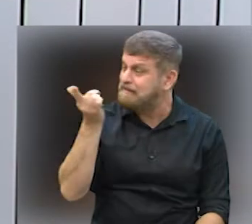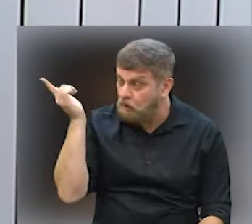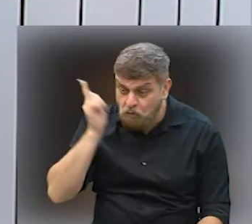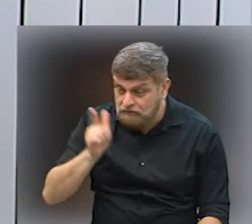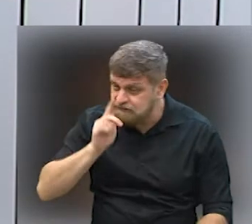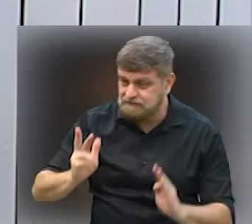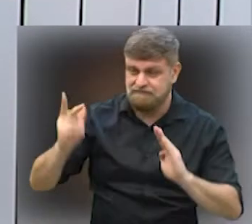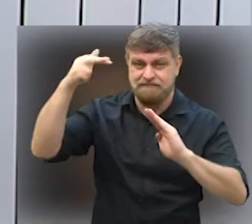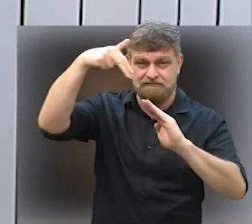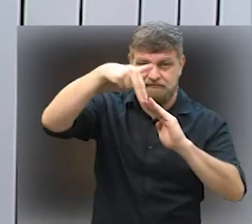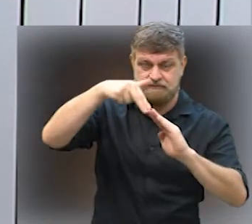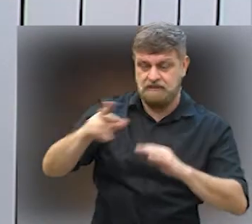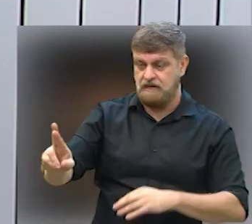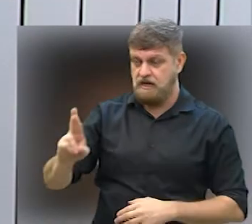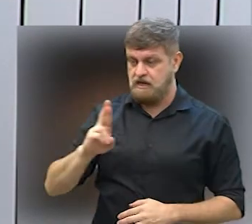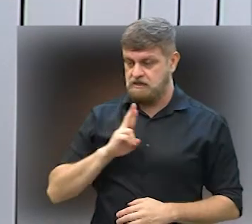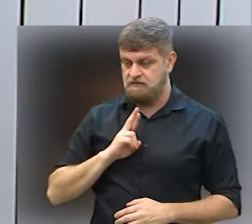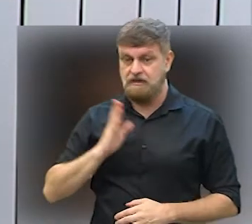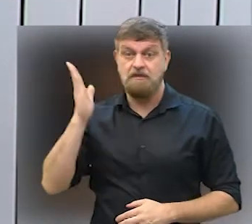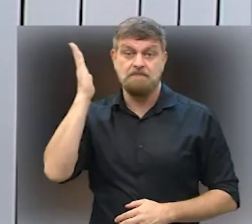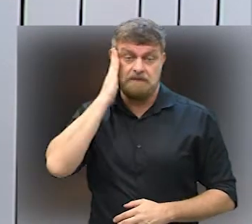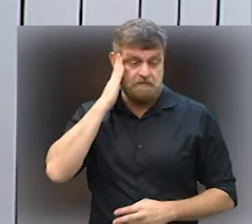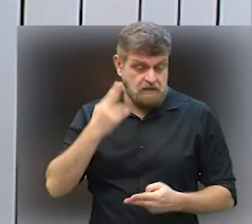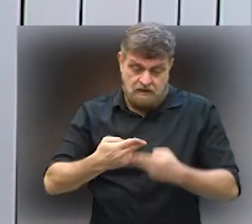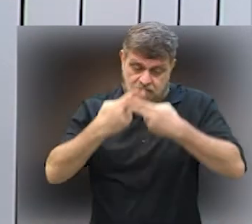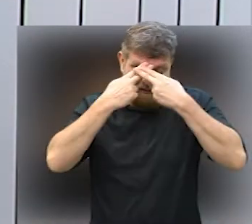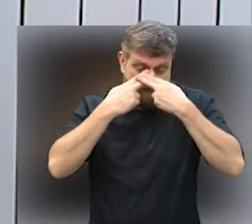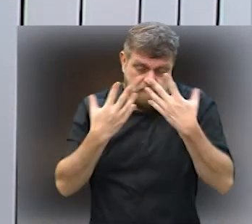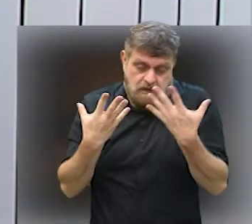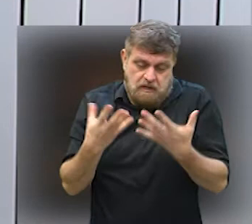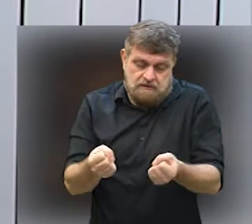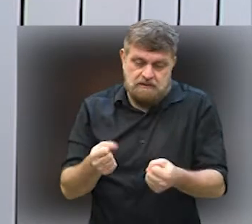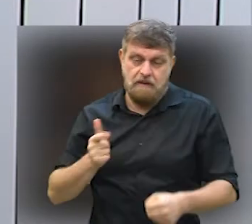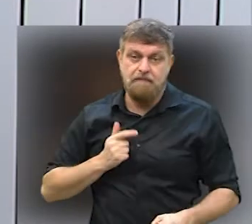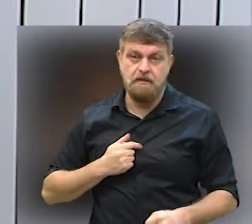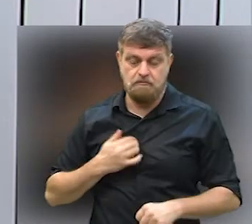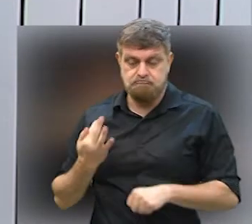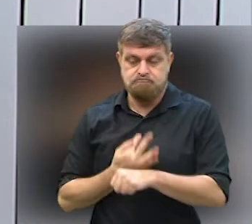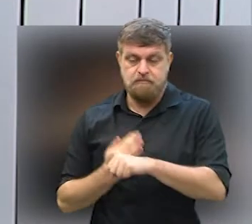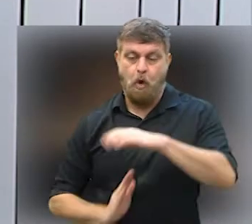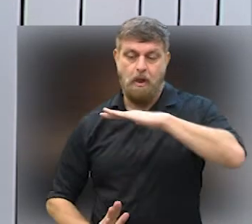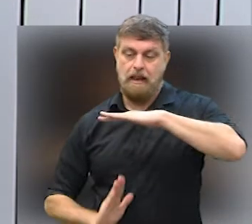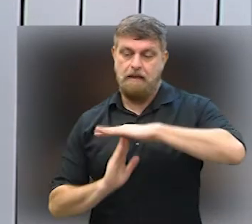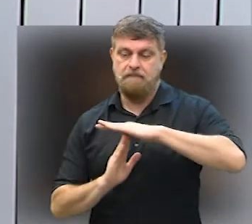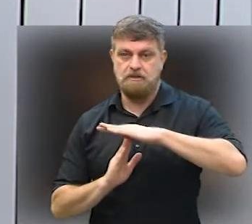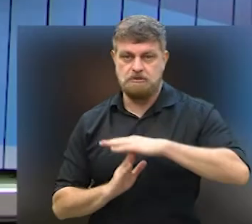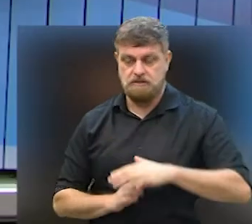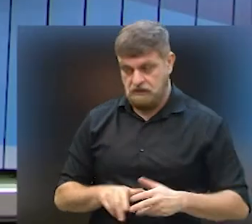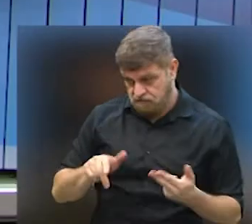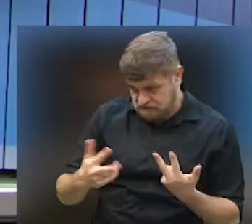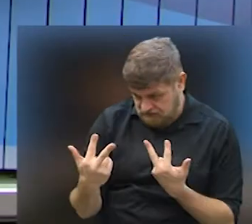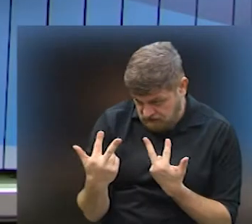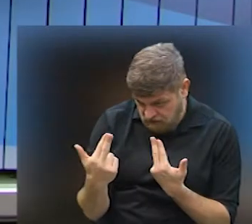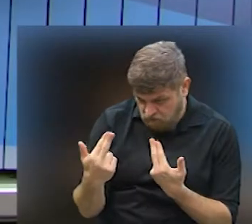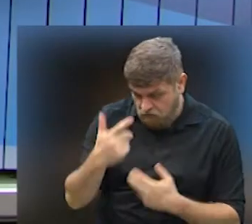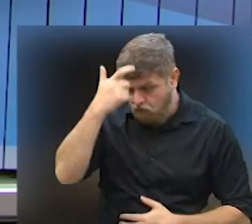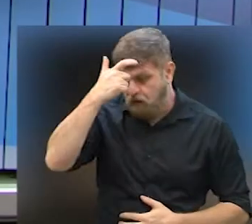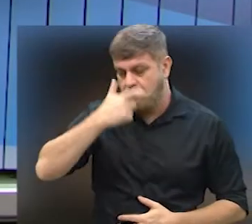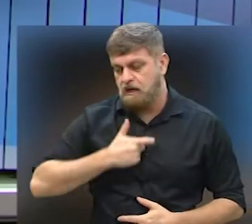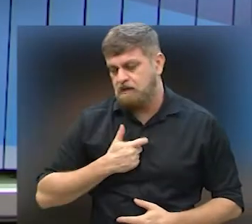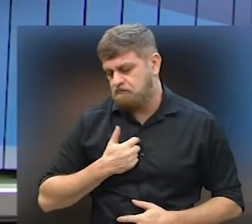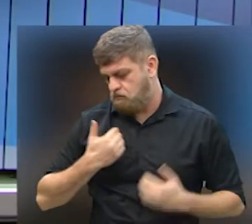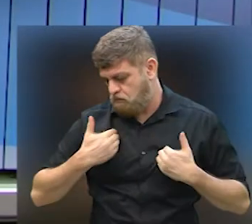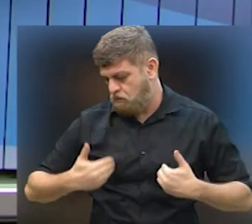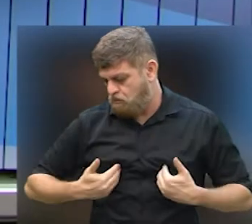não conseguiu chegar ao cume? Ele falou, não, você tem que lidar com essa frustração, não deu, foi meu máximo, acho que é mais ou menos isso que passou pela sua cabeça. Eu vou no